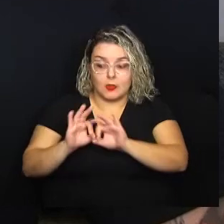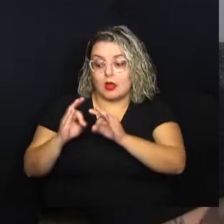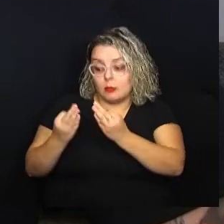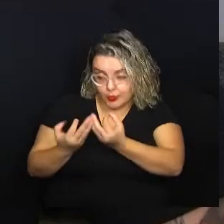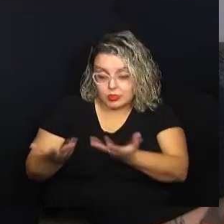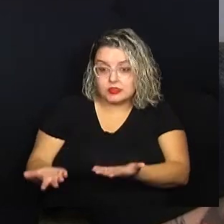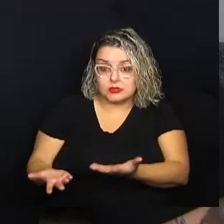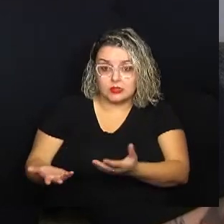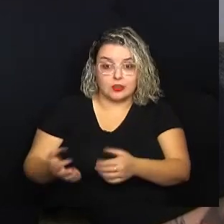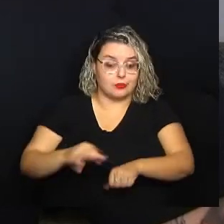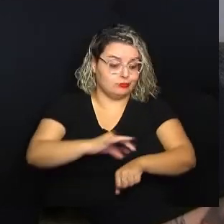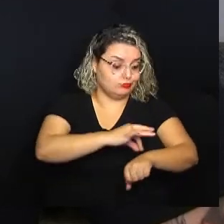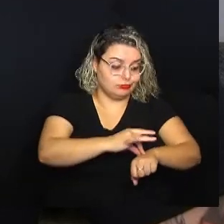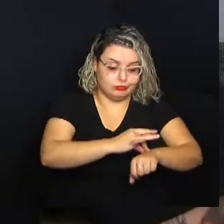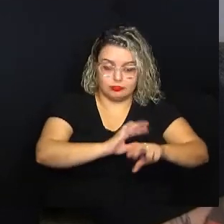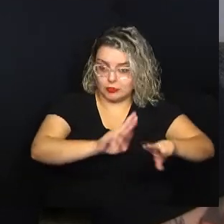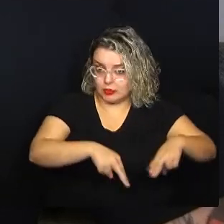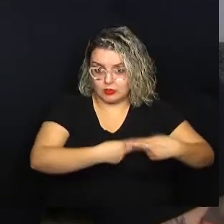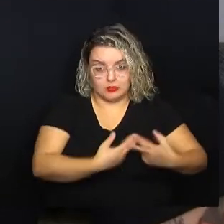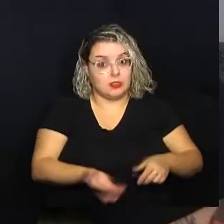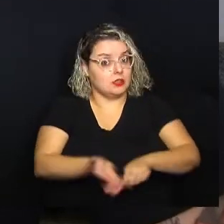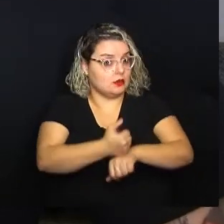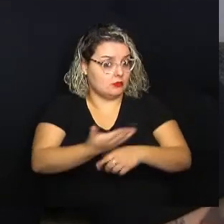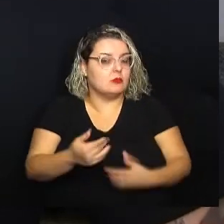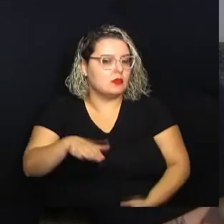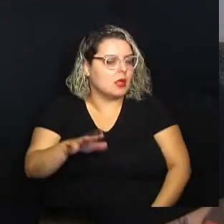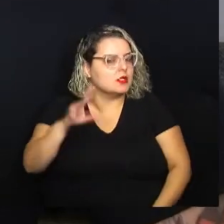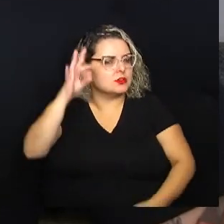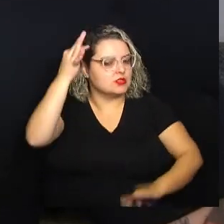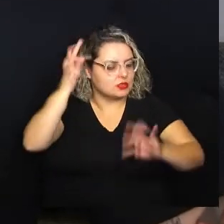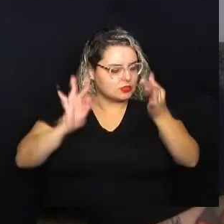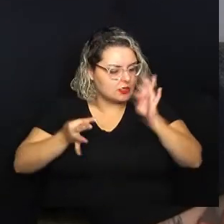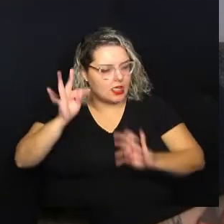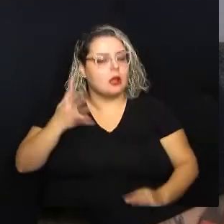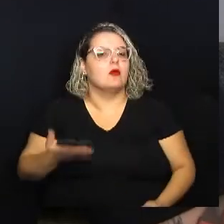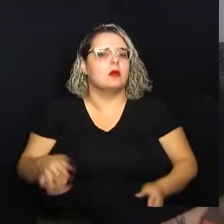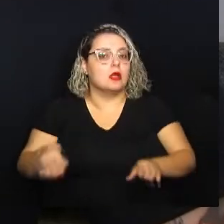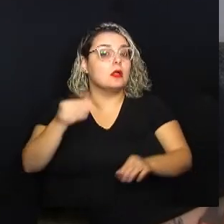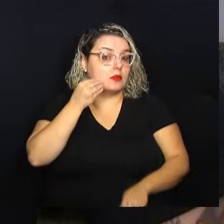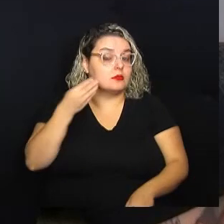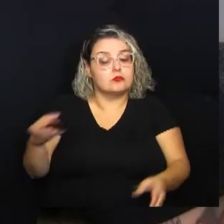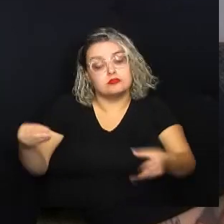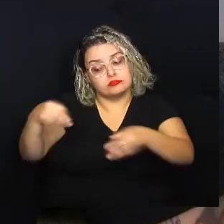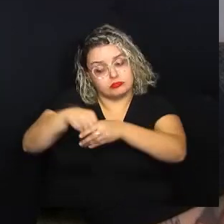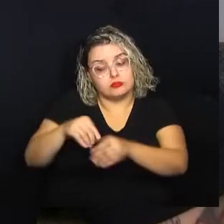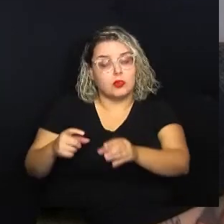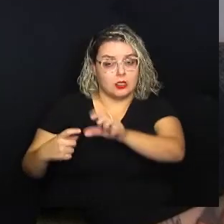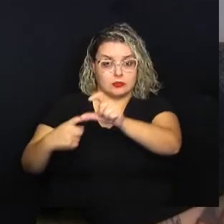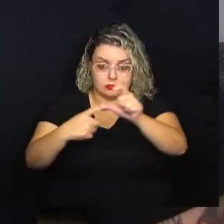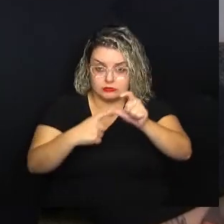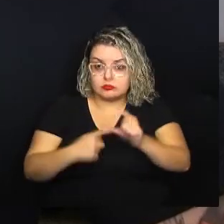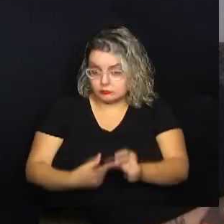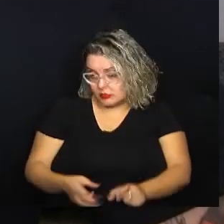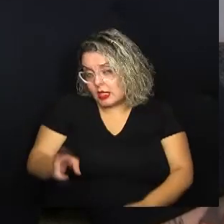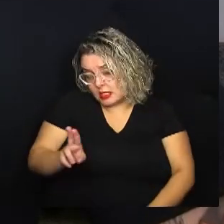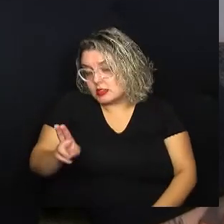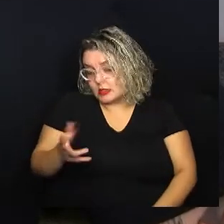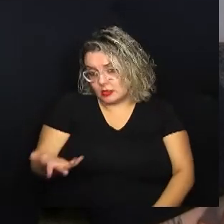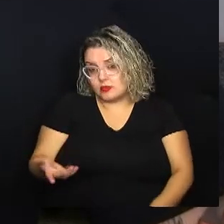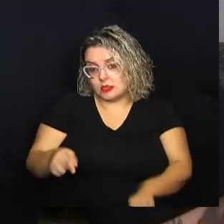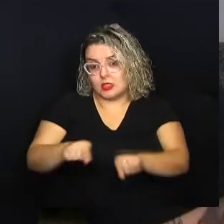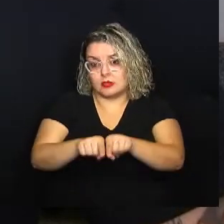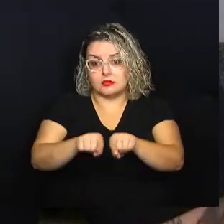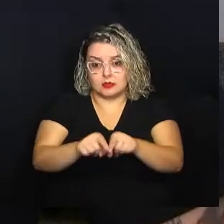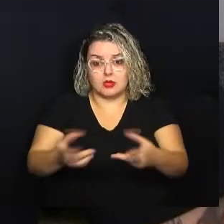dos familiares, então luto antecipatório, todas essas questões mais de teoria mesmo, a gente tentou trazer isso junto no quadrinho para também poder